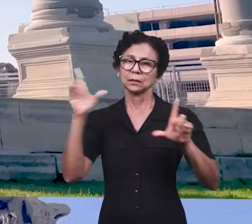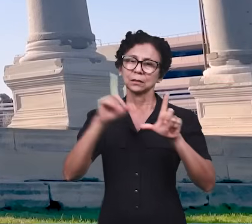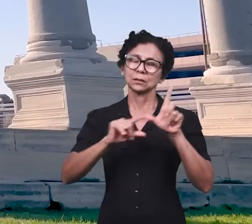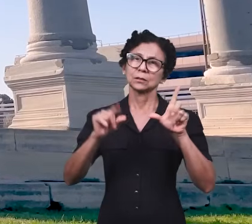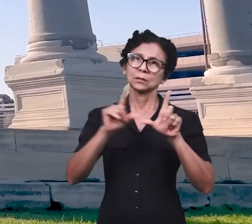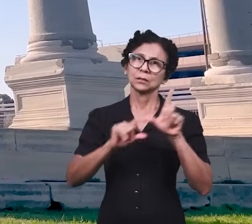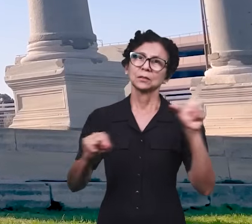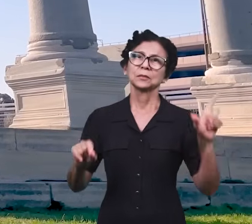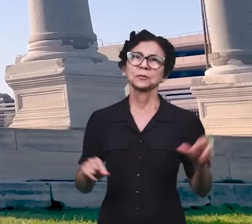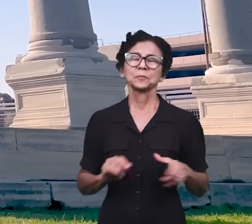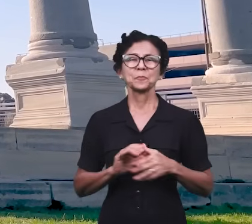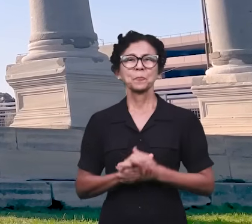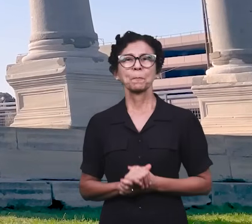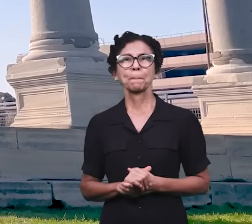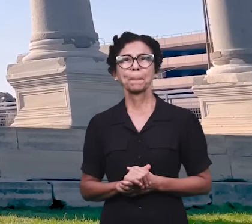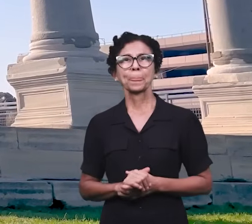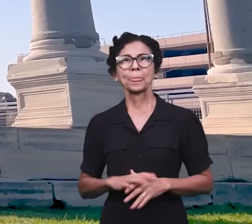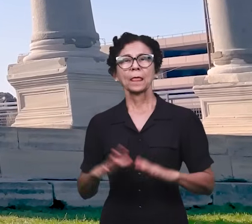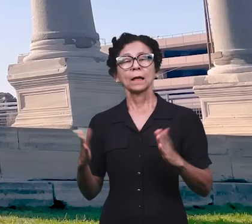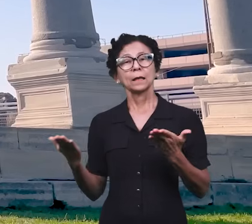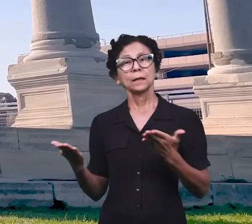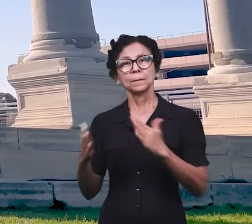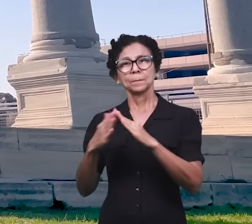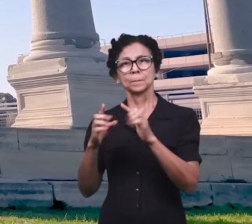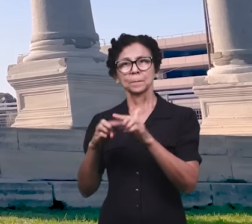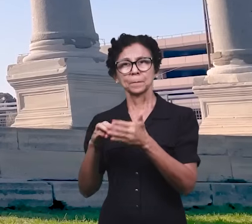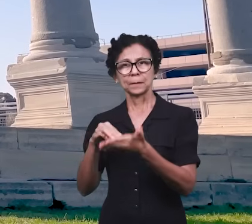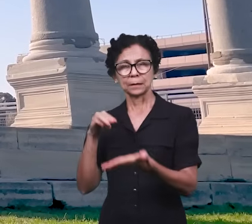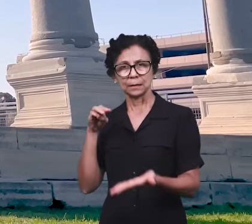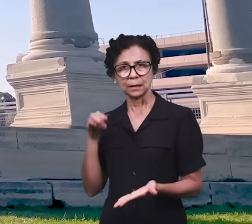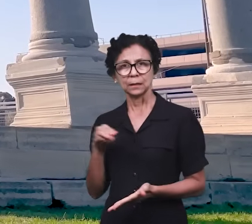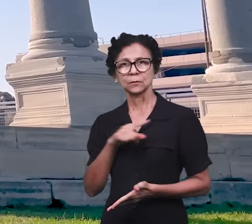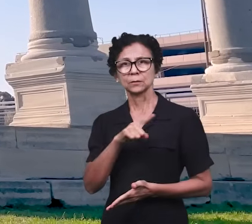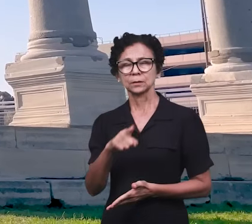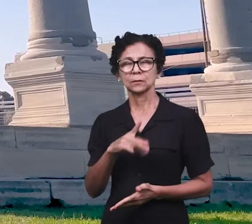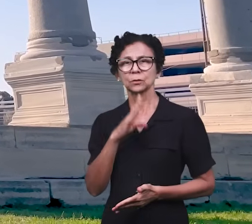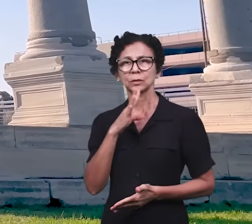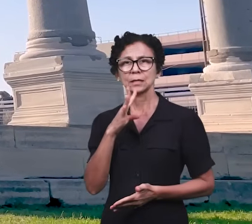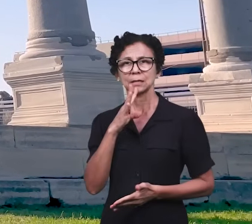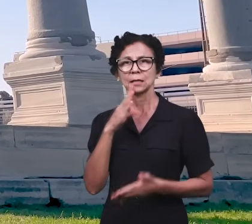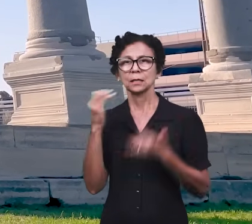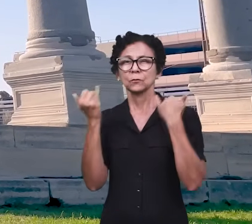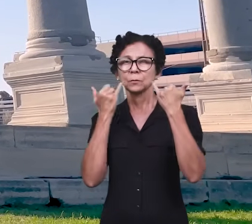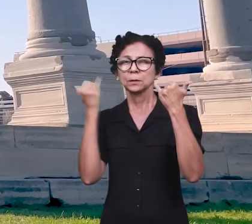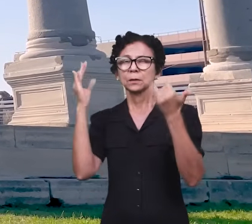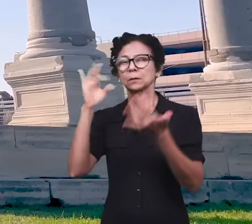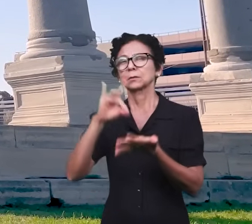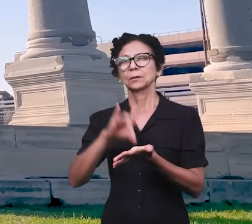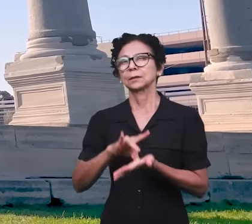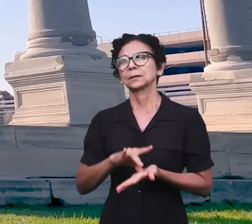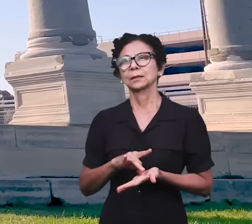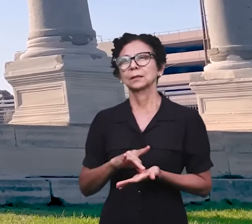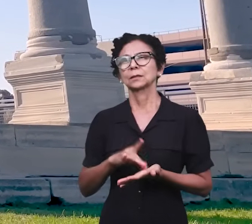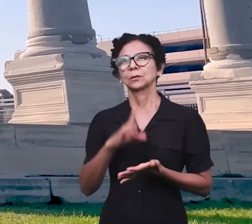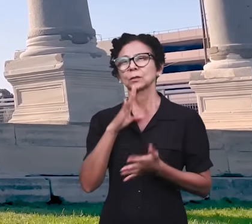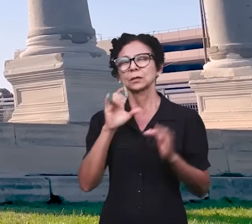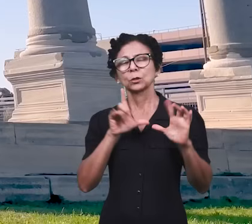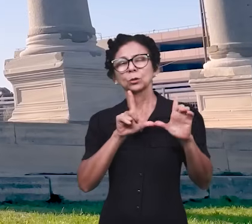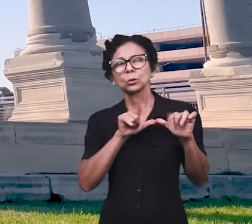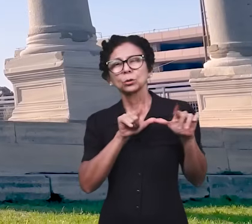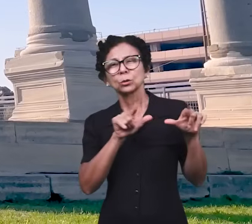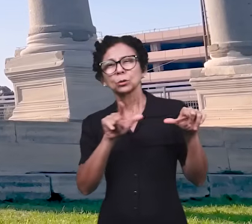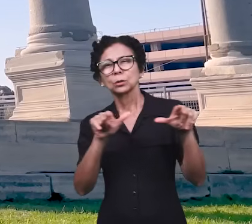Igreja Cristã Maranata, daremos informações atualizadas para que você possa acompanhar conosco toda a trajetória da nossa viagem